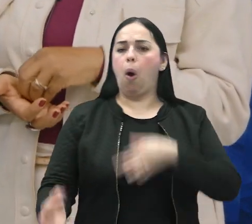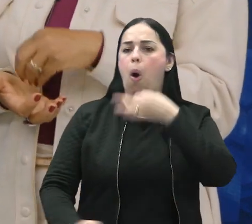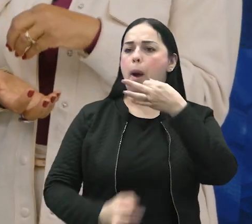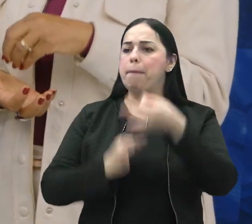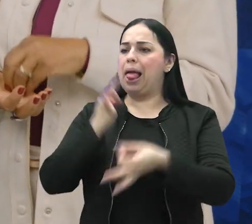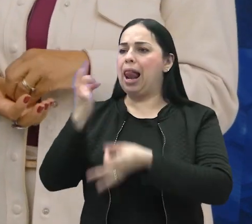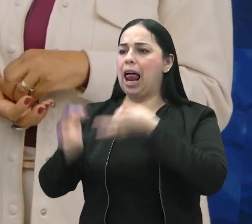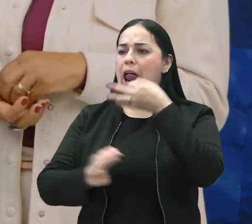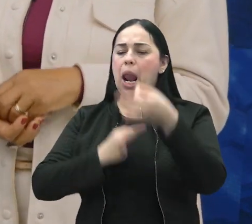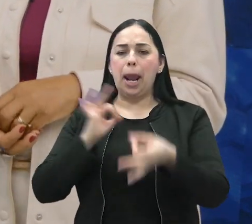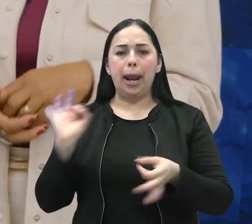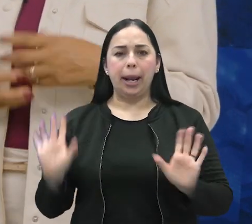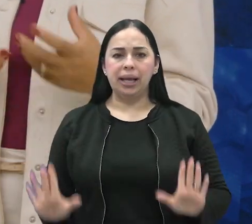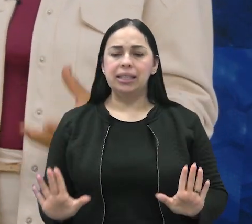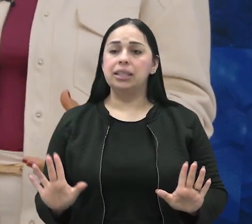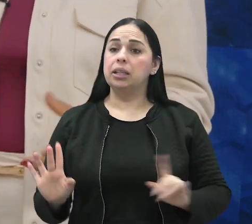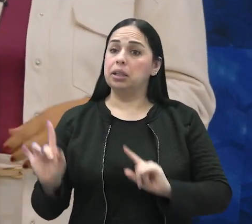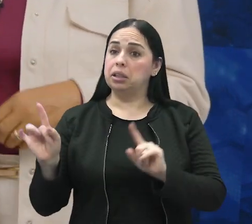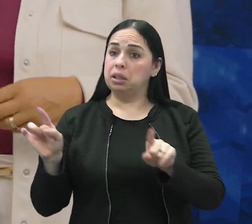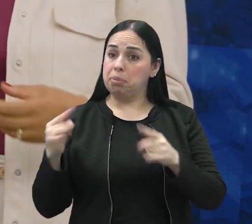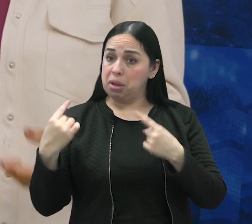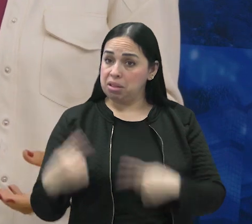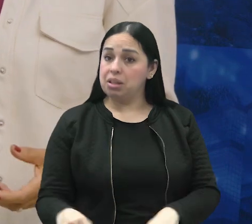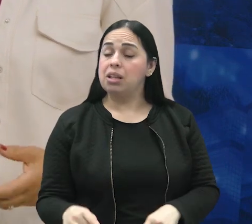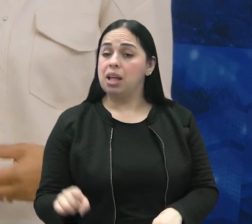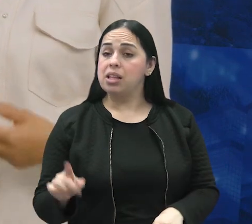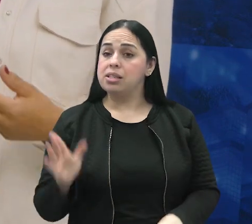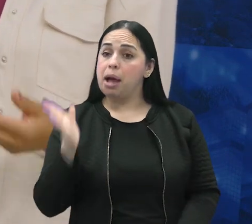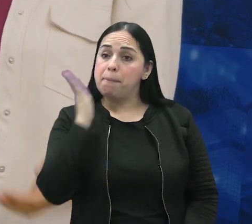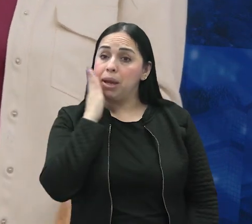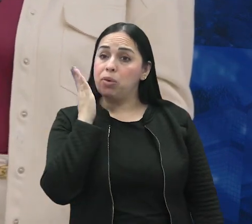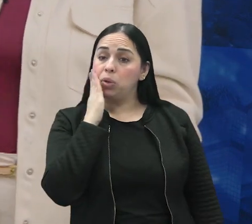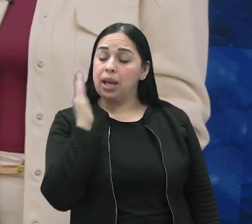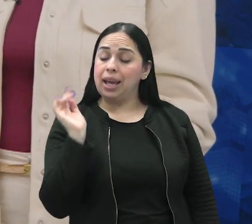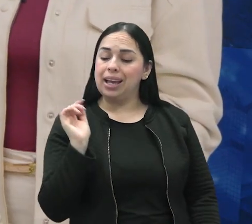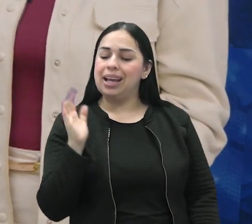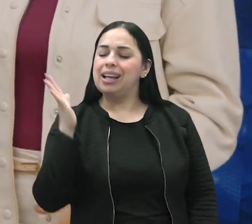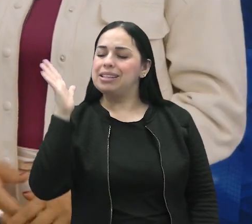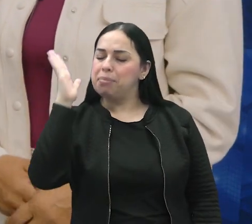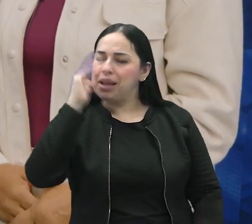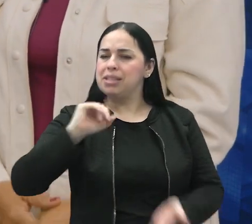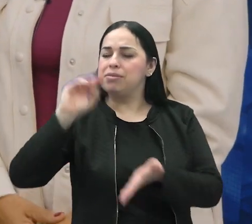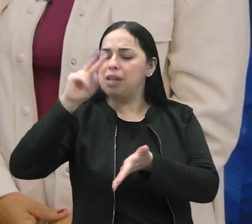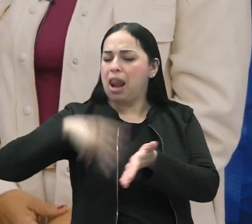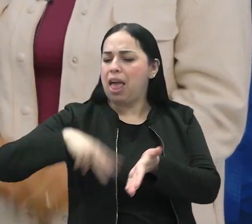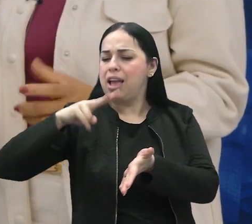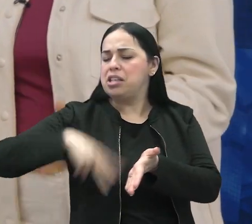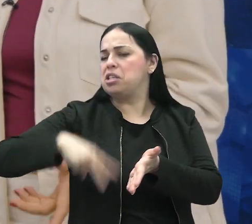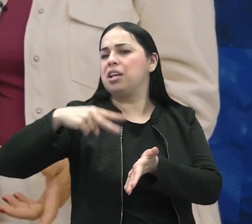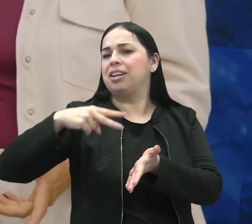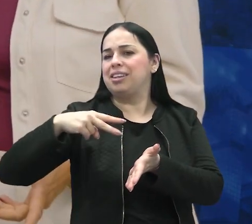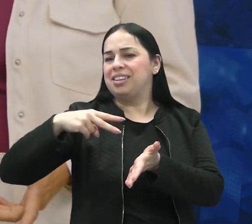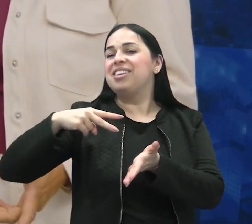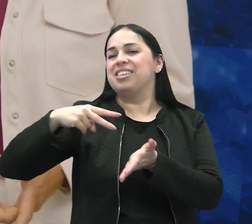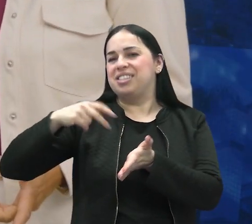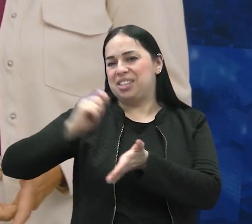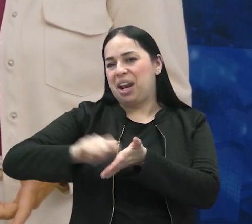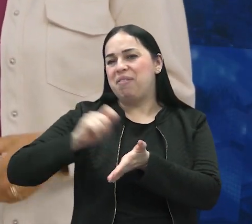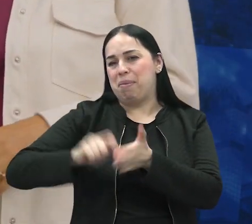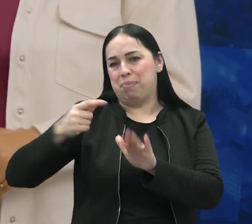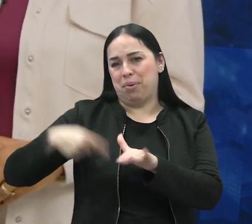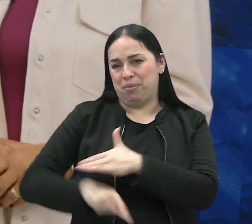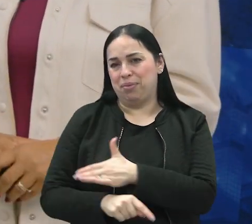pleno, participando da sociedade atual, dos seus desafios, é você também ser uma pessoa alfabetizada e bem alfabetizada,